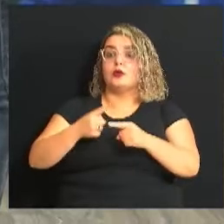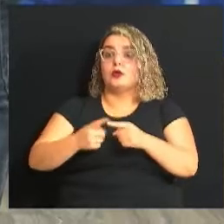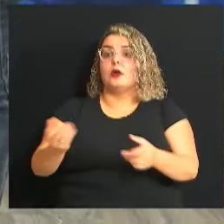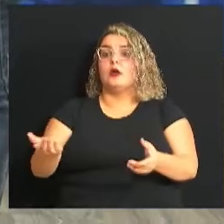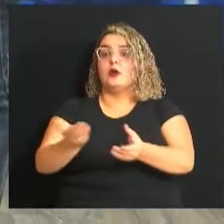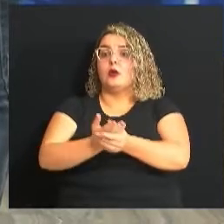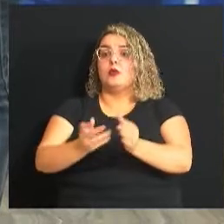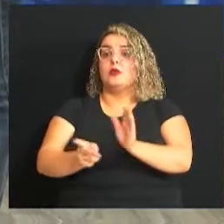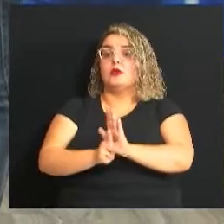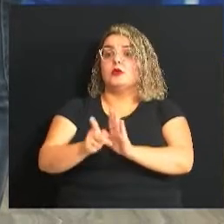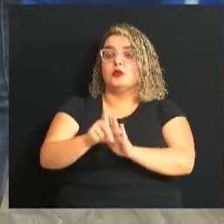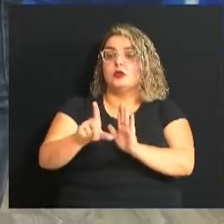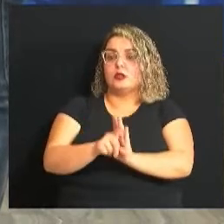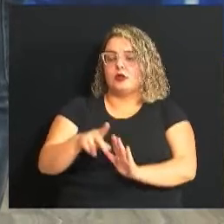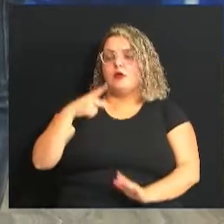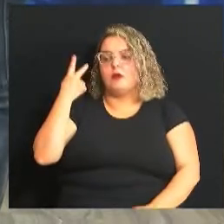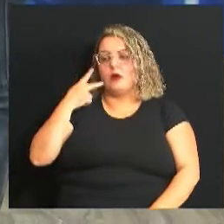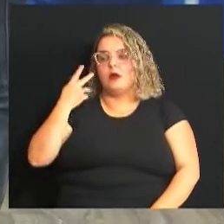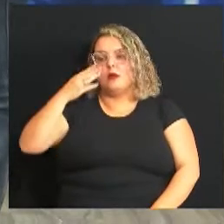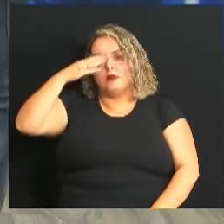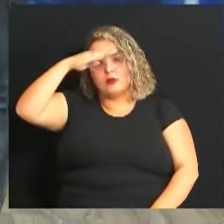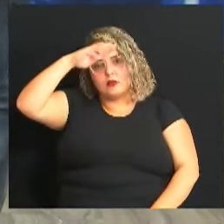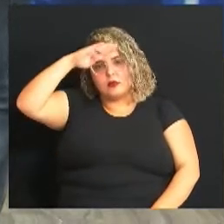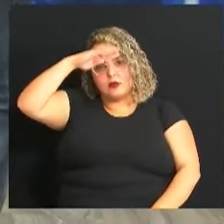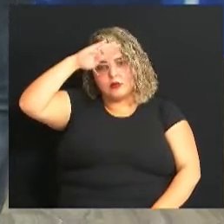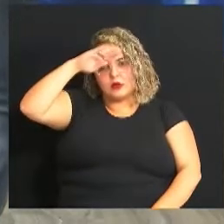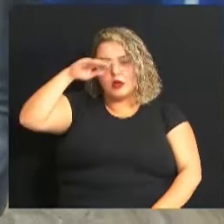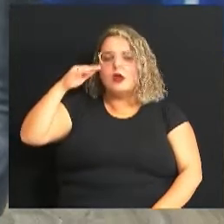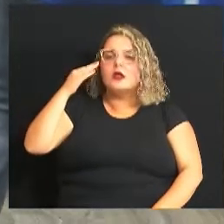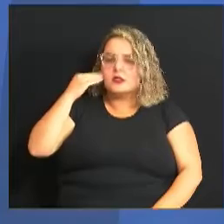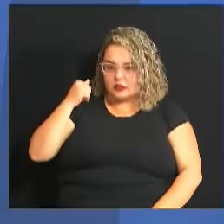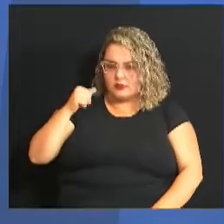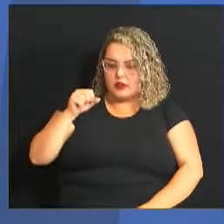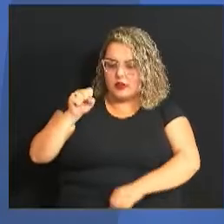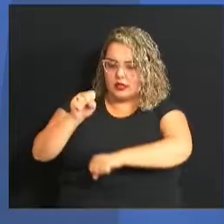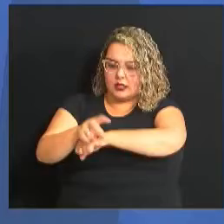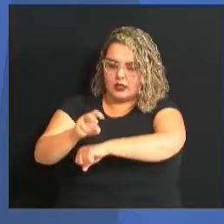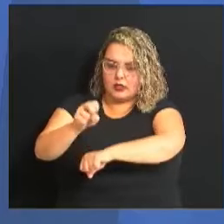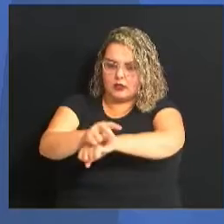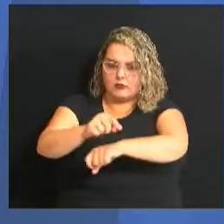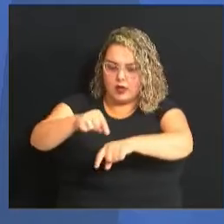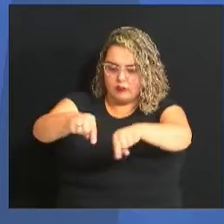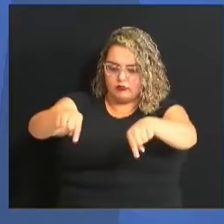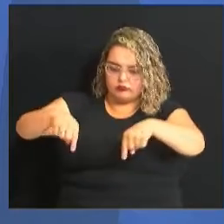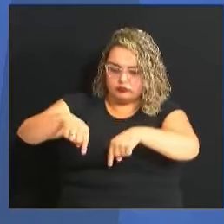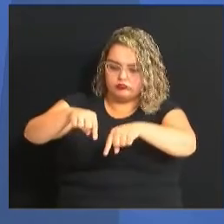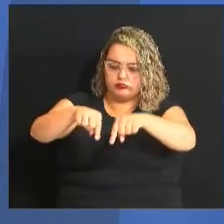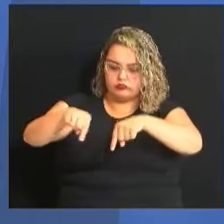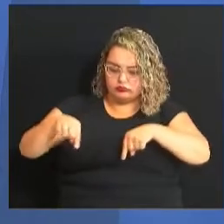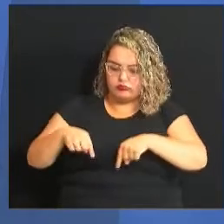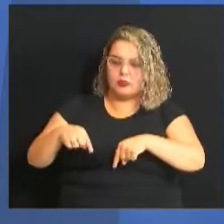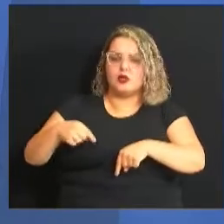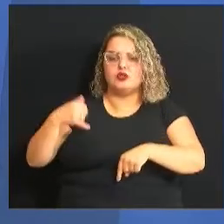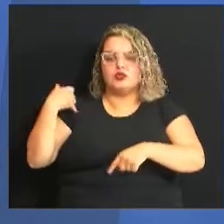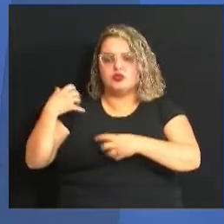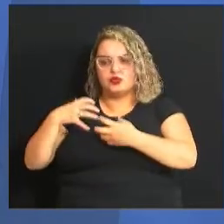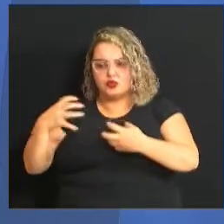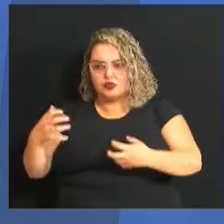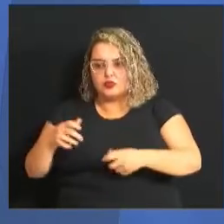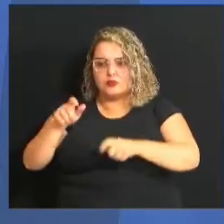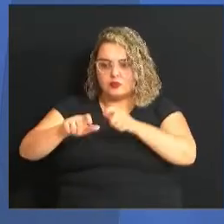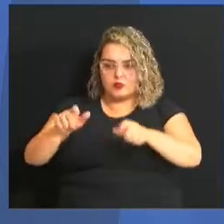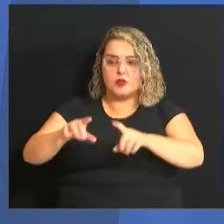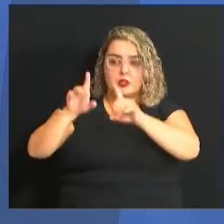de lei foi o vereador Marcelo da Farmácia. Sabe aquelas vagas demarcadas como vaga de idosos e vagas para pessoas